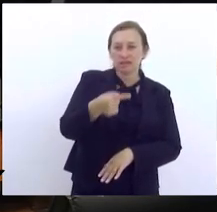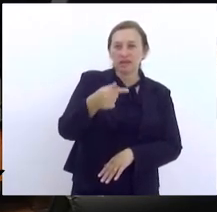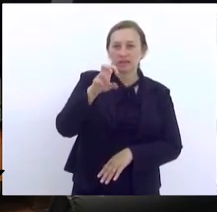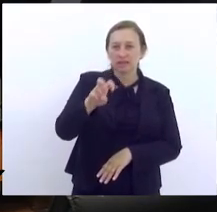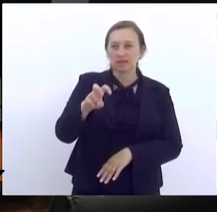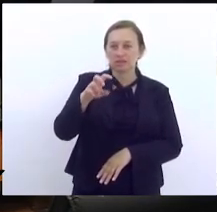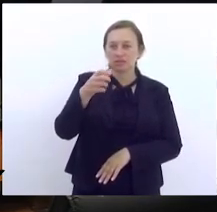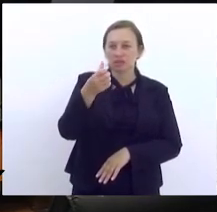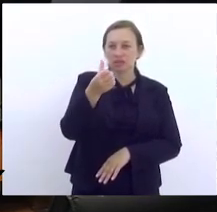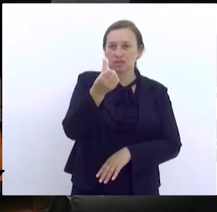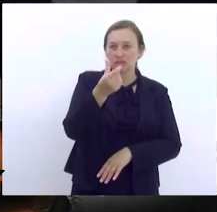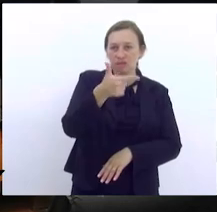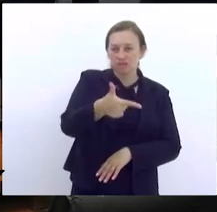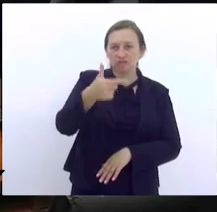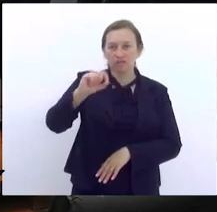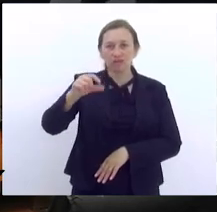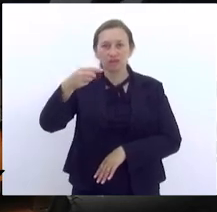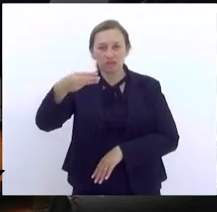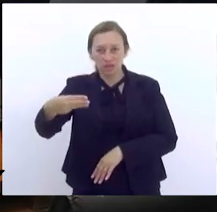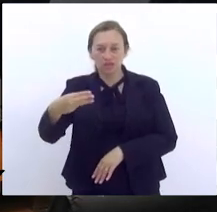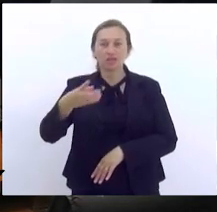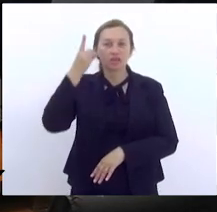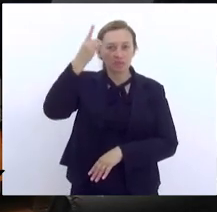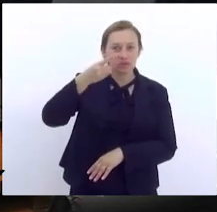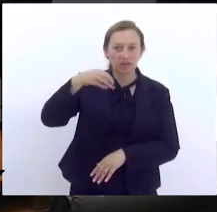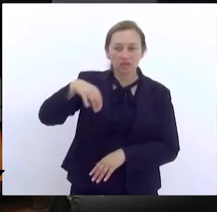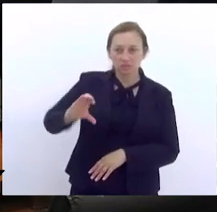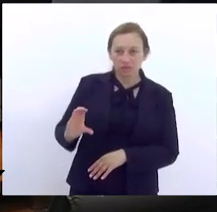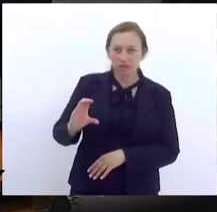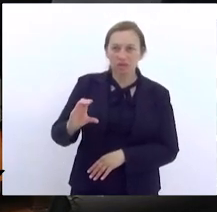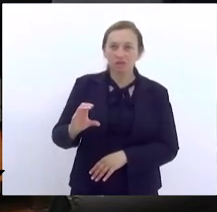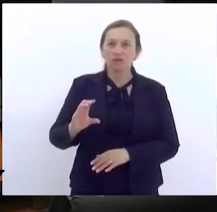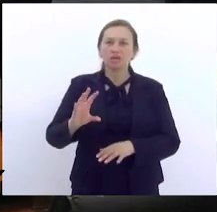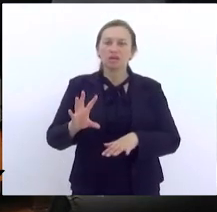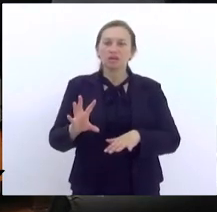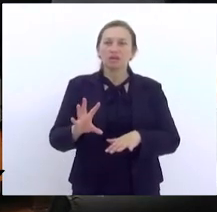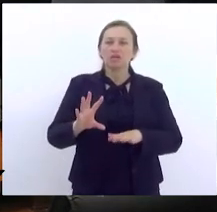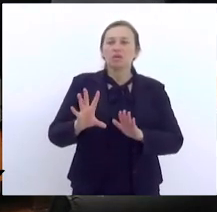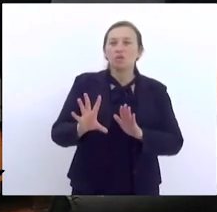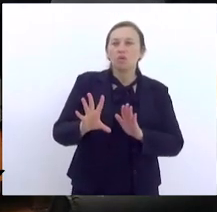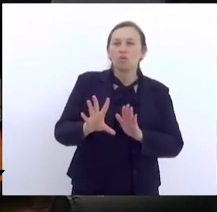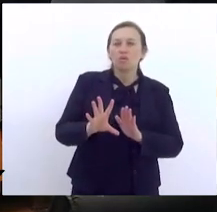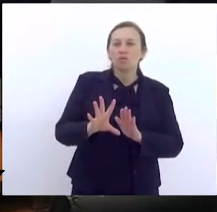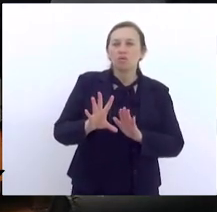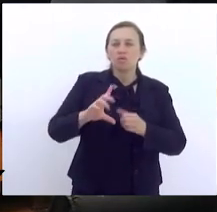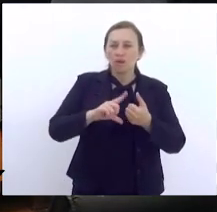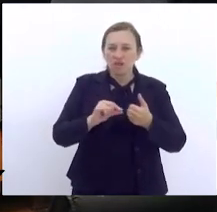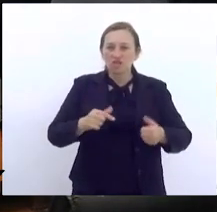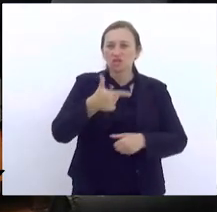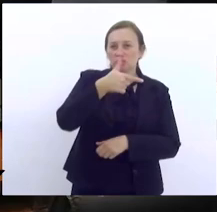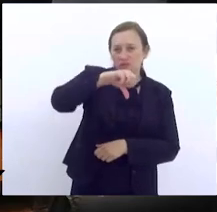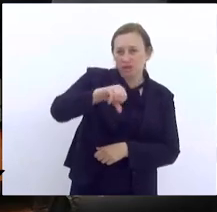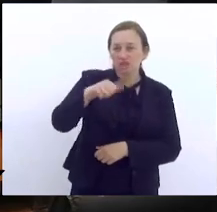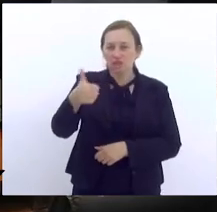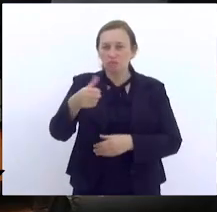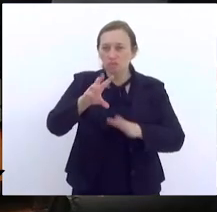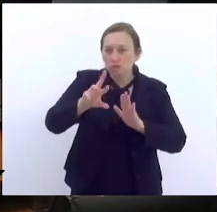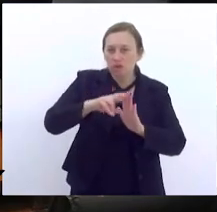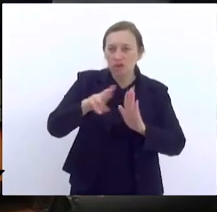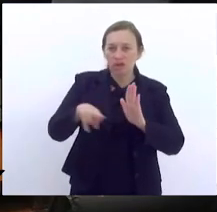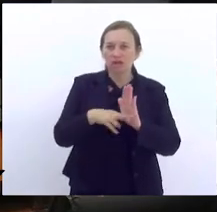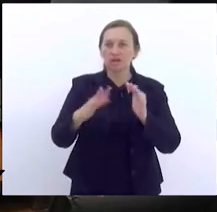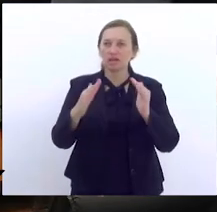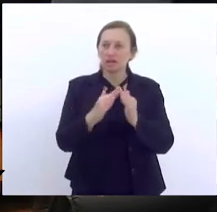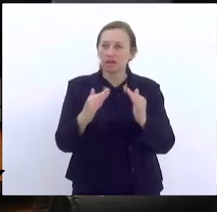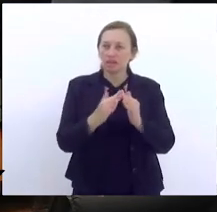23 de autoria do deputado Carlos Mickey que acrescenta sincisa o artigo 91 do regimento interno da Assembleia Legislativa do